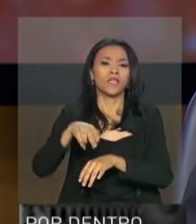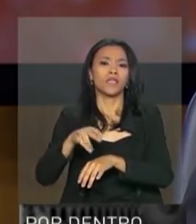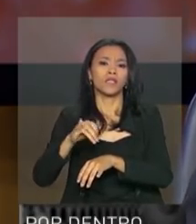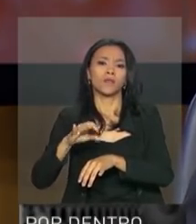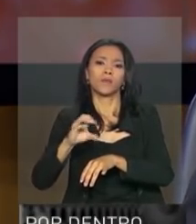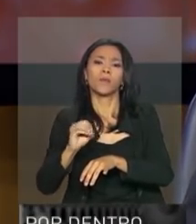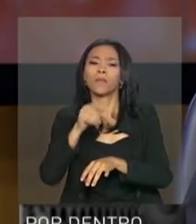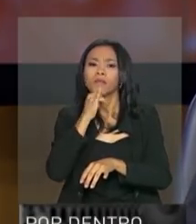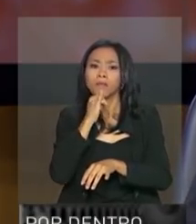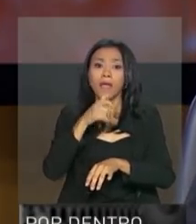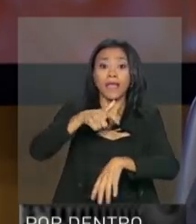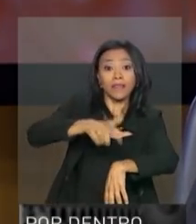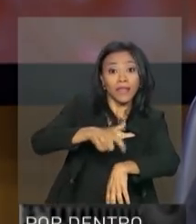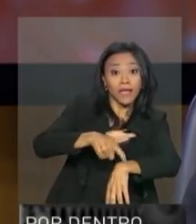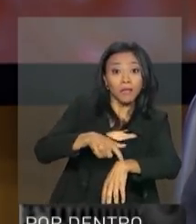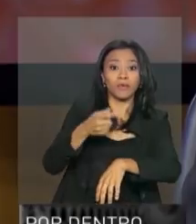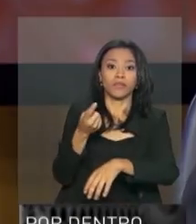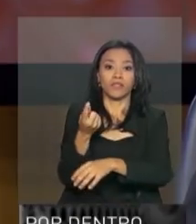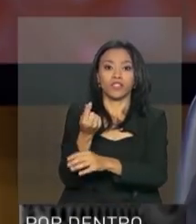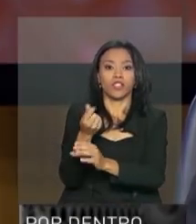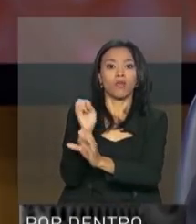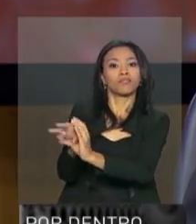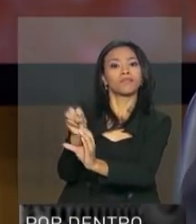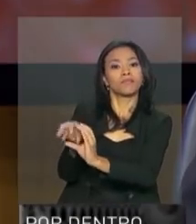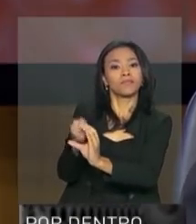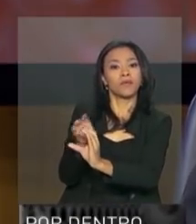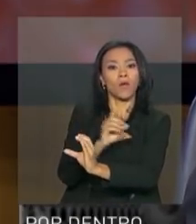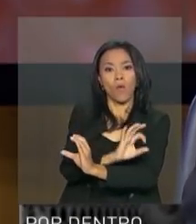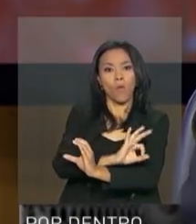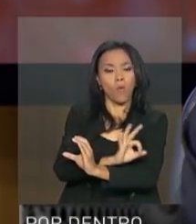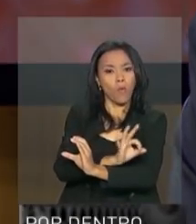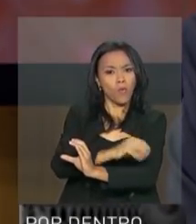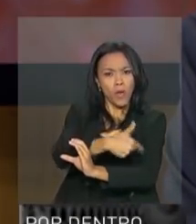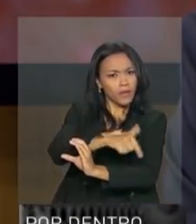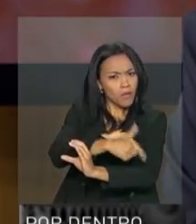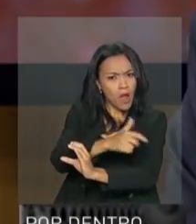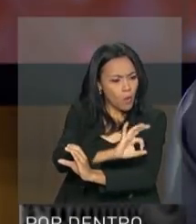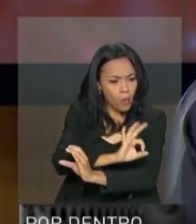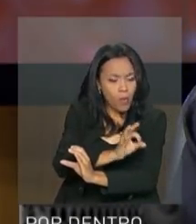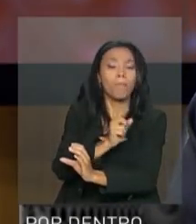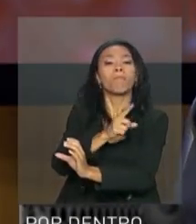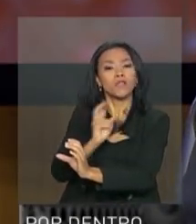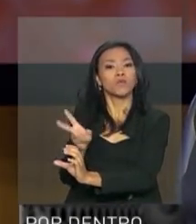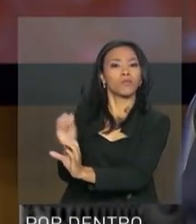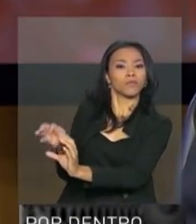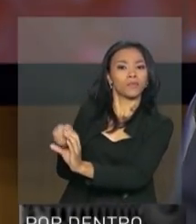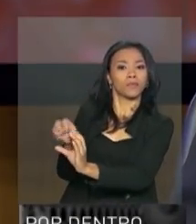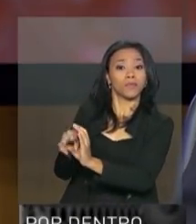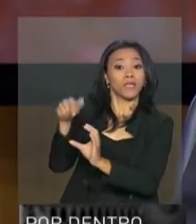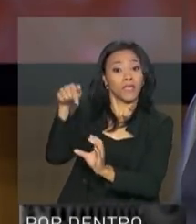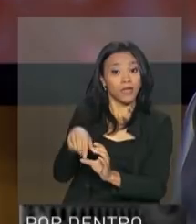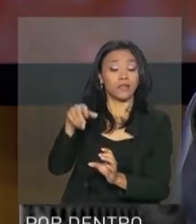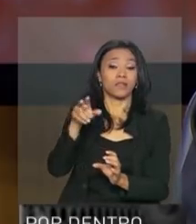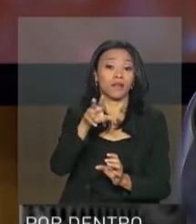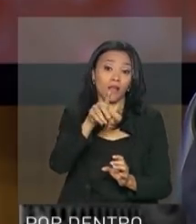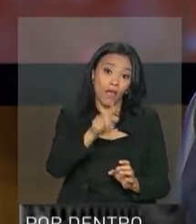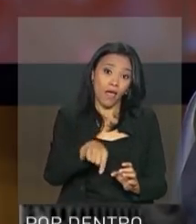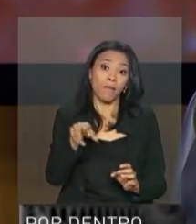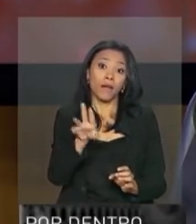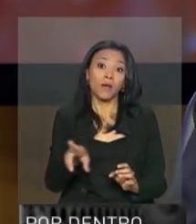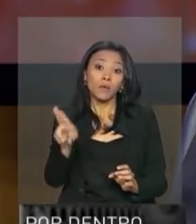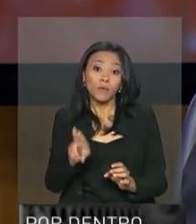que não são tempos efetivos de trabalho, mas é um tempo que supostamente ele poderia ser usado para contagem